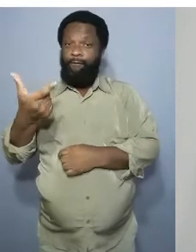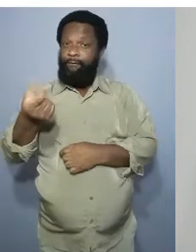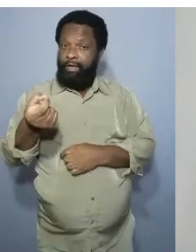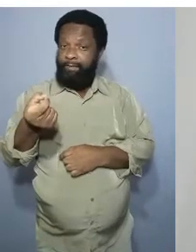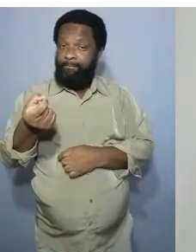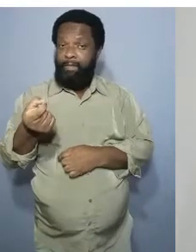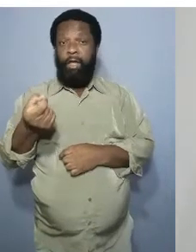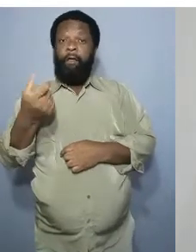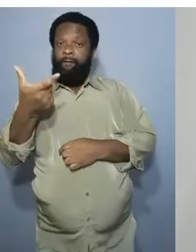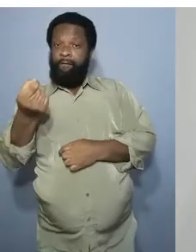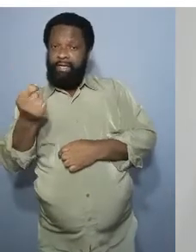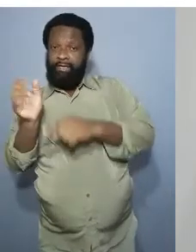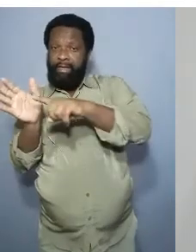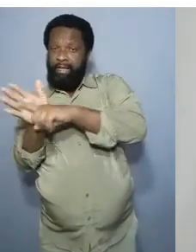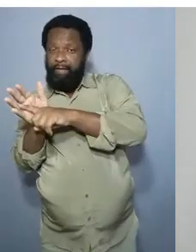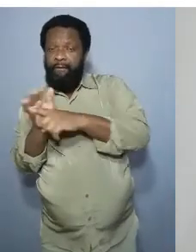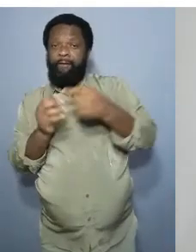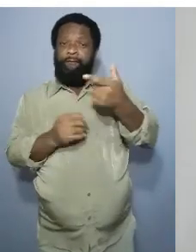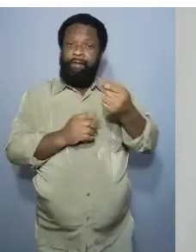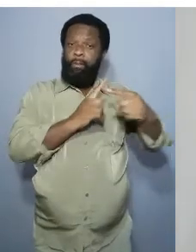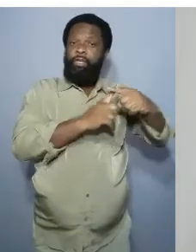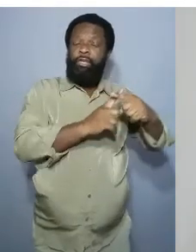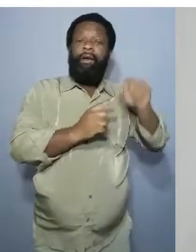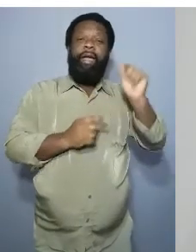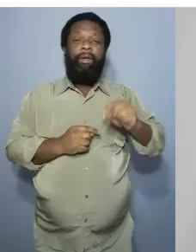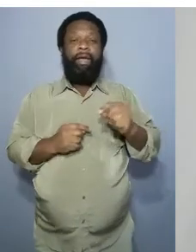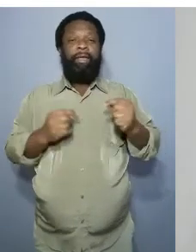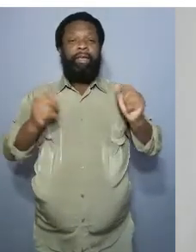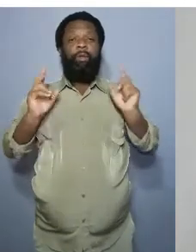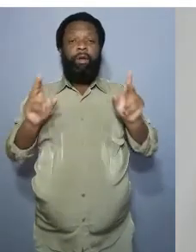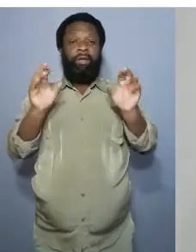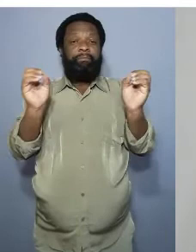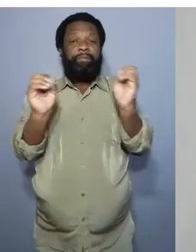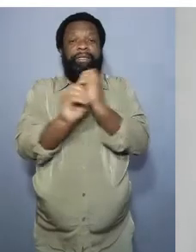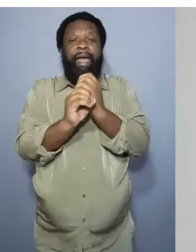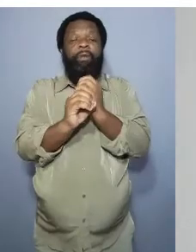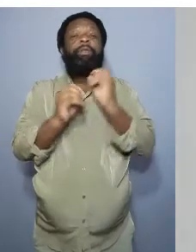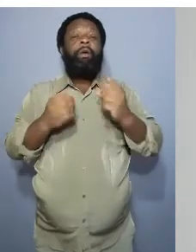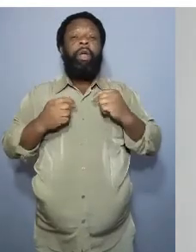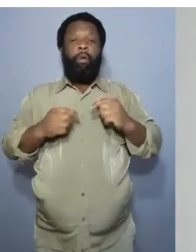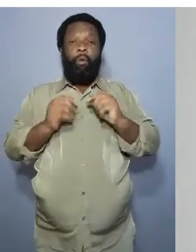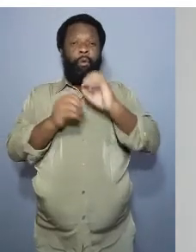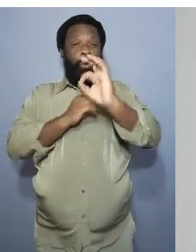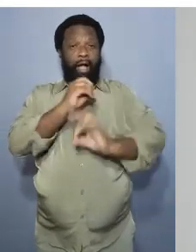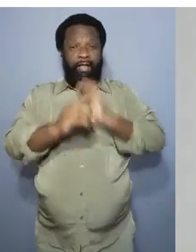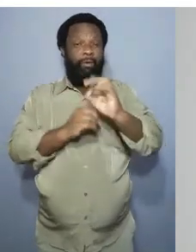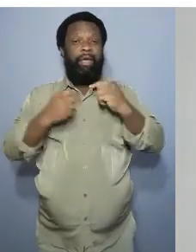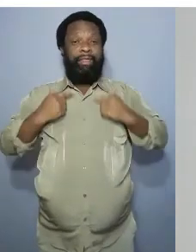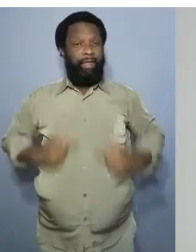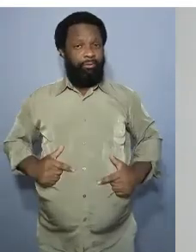elétrons. Tanto que 20 cargas positivas com 20 cargas negativas, isso aqui zera, então eu tenho um átomo